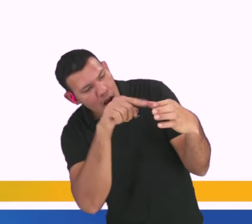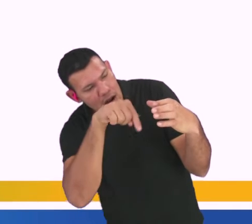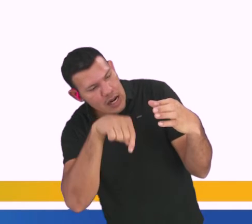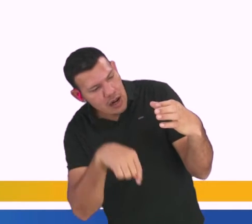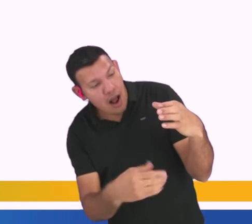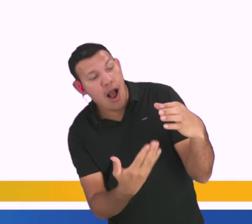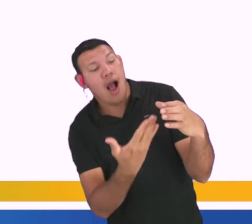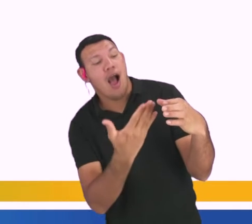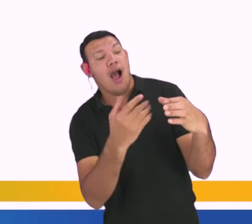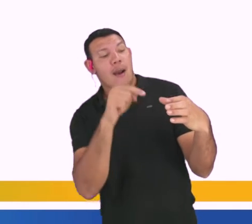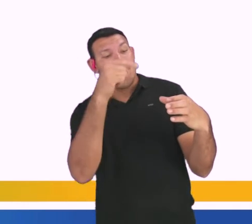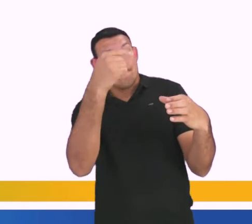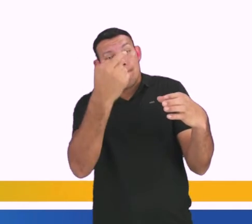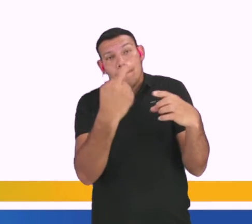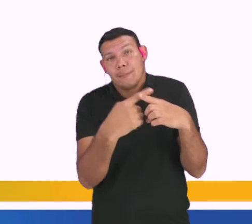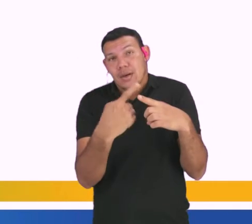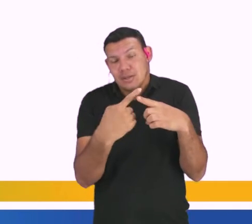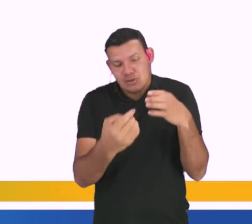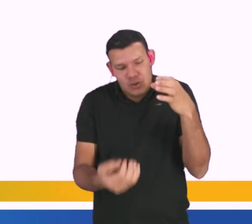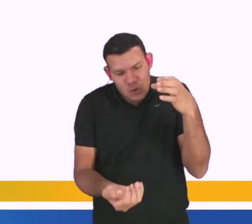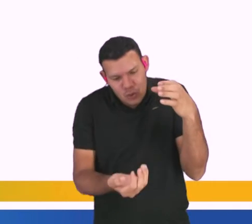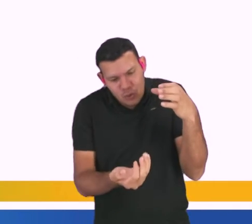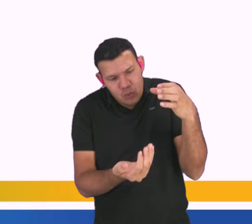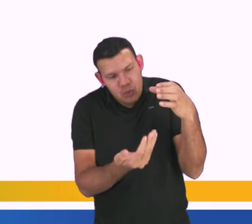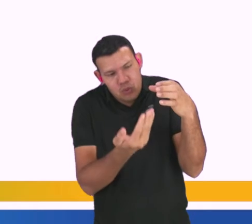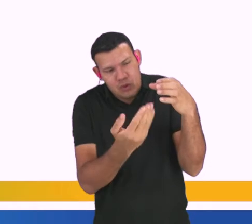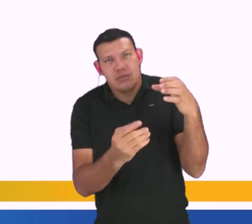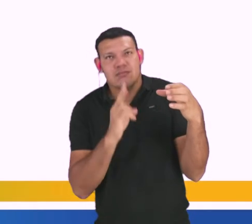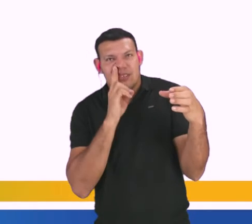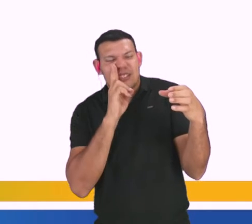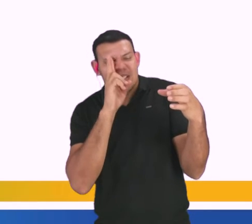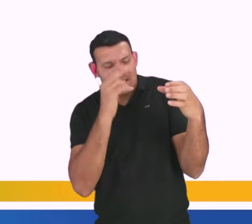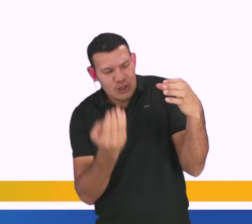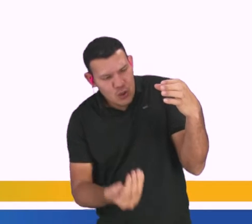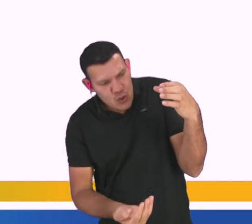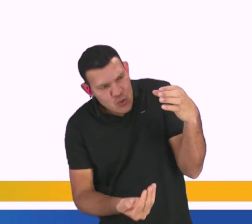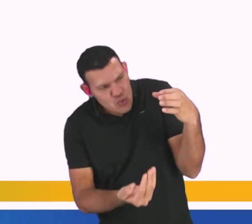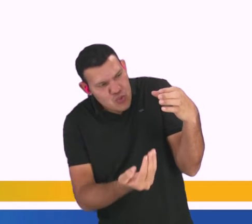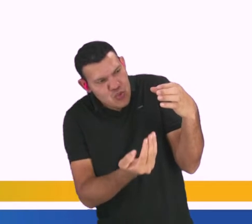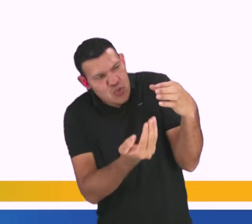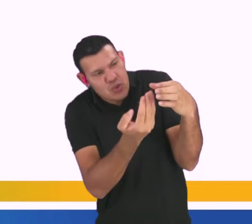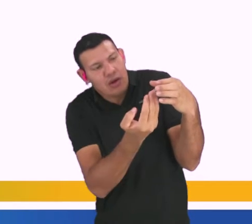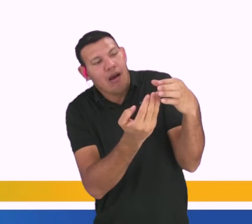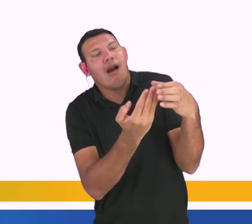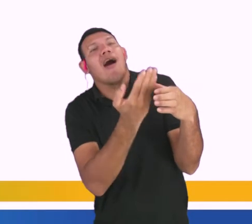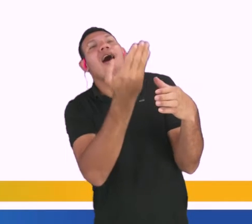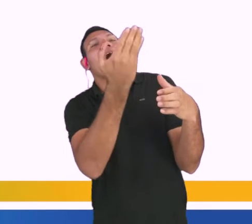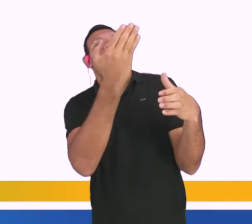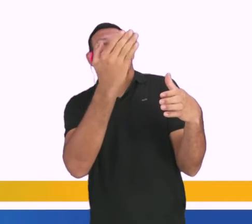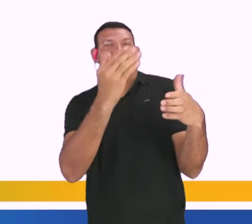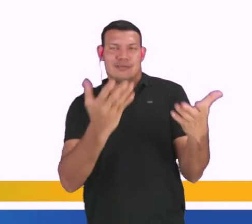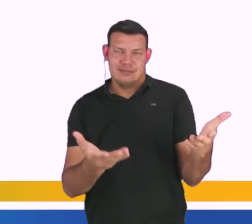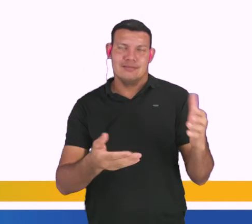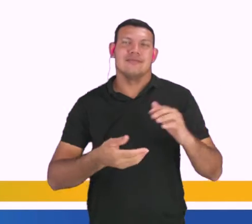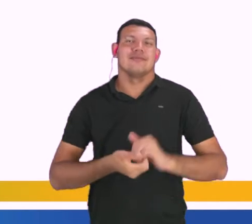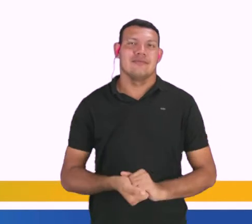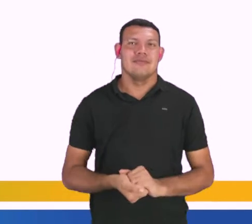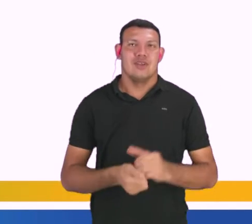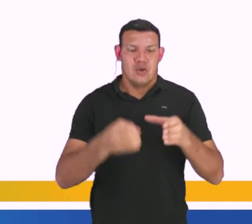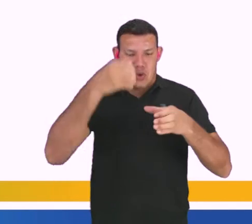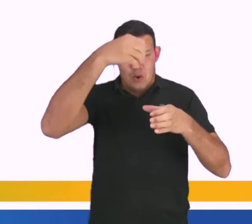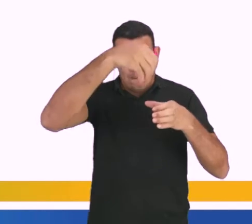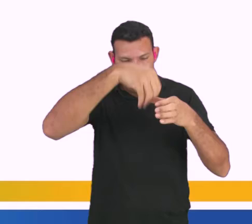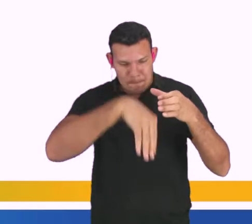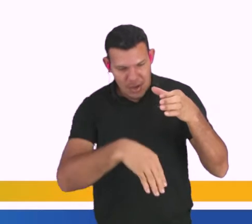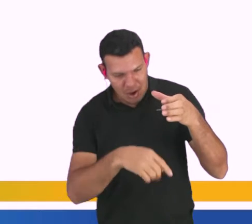ir para cima, porque a força que está empurrando embaixo é maior do que a força que está sendo exercida ali em cima, e aí ele tende a subir. Quando